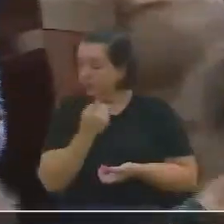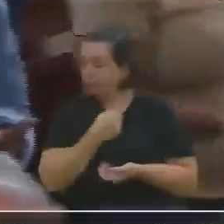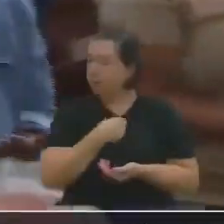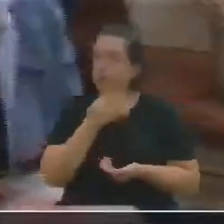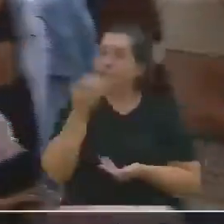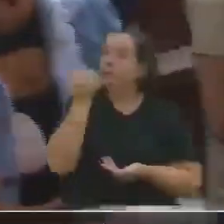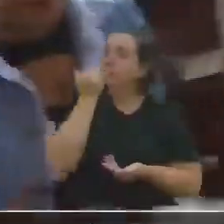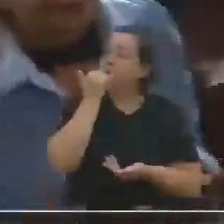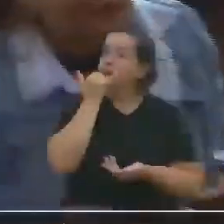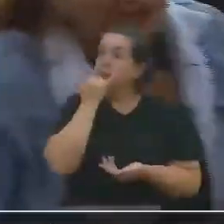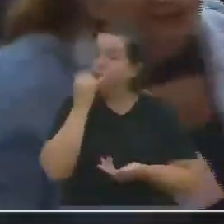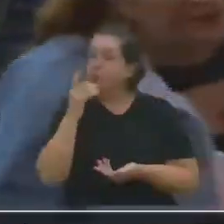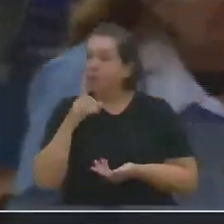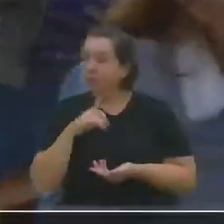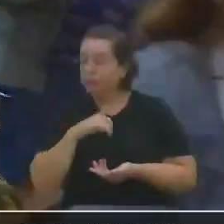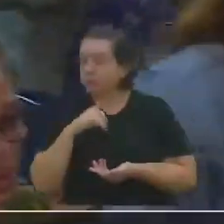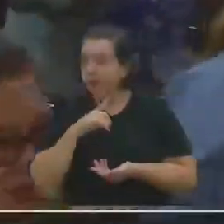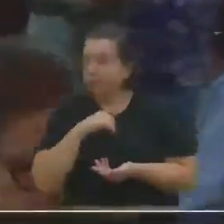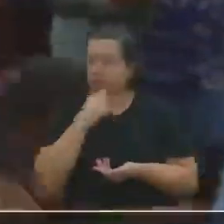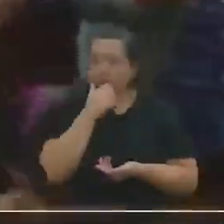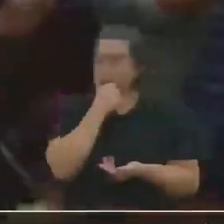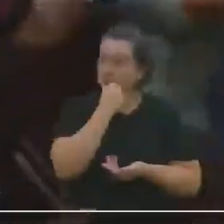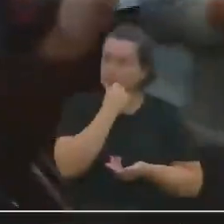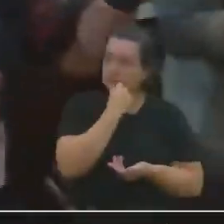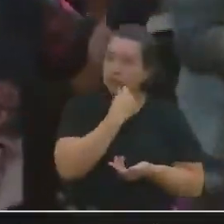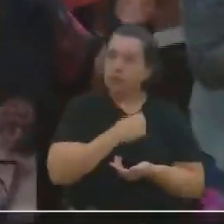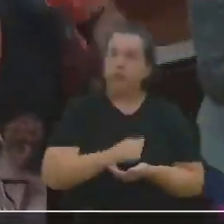nós. Senhor, Senhor,